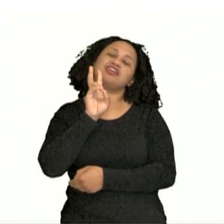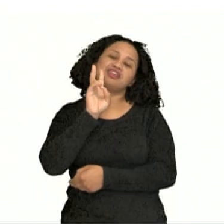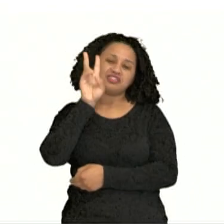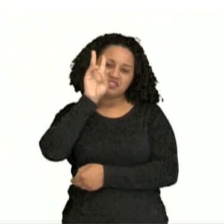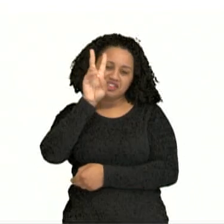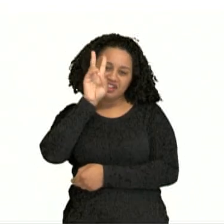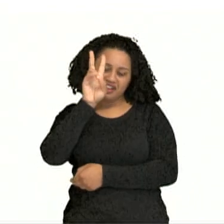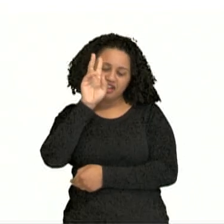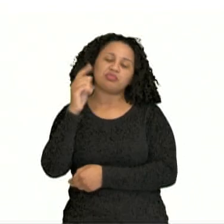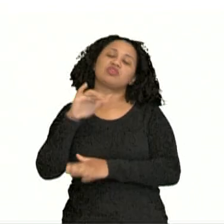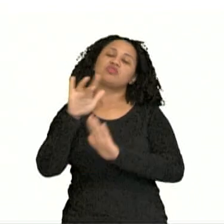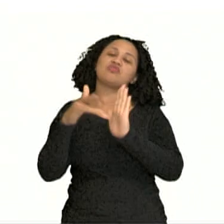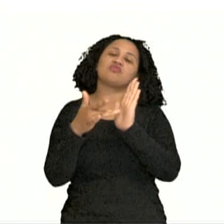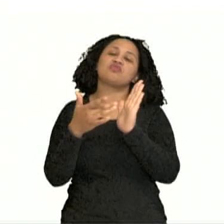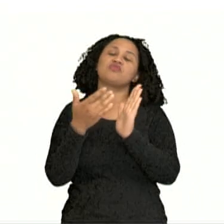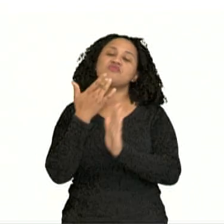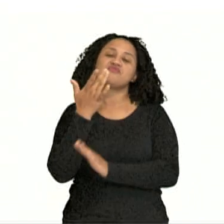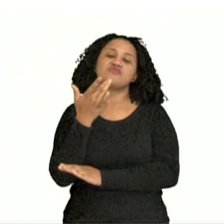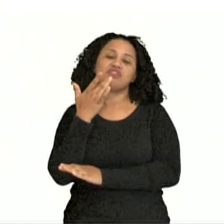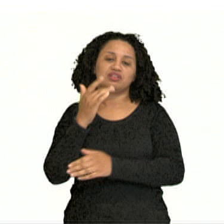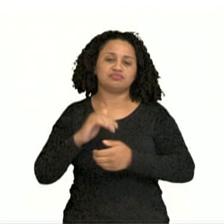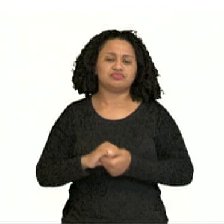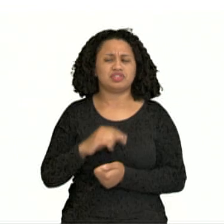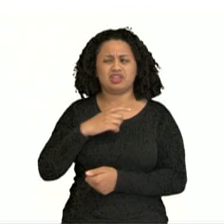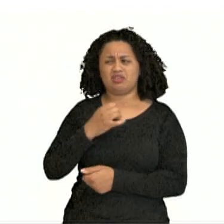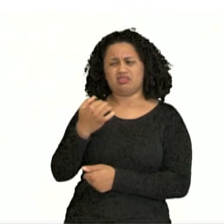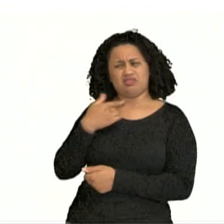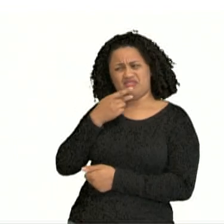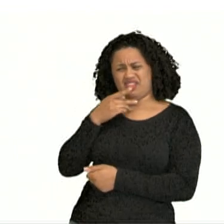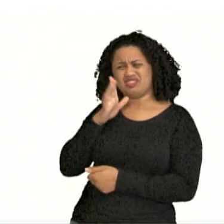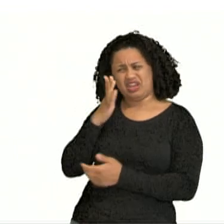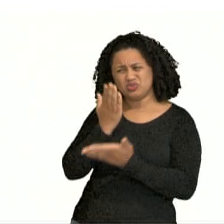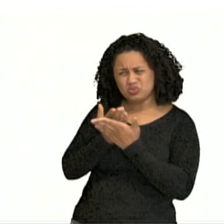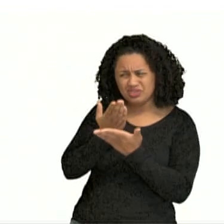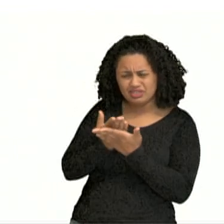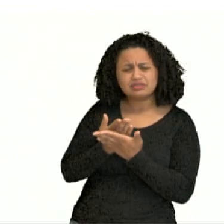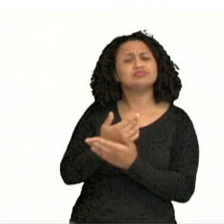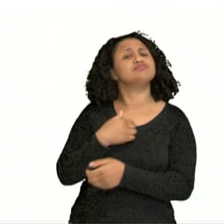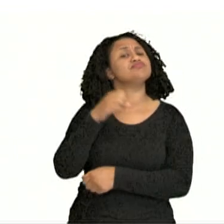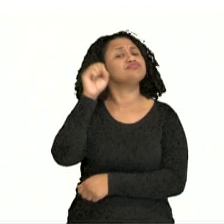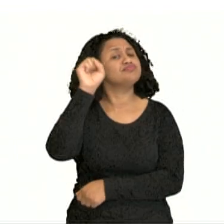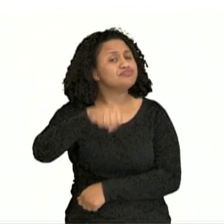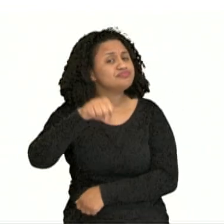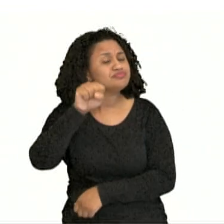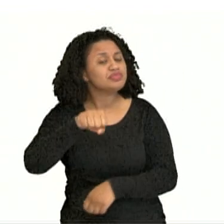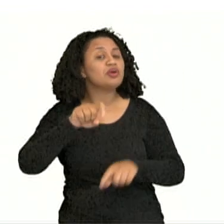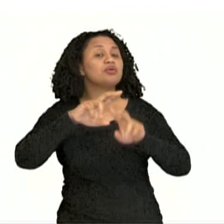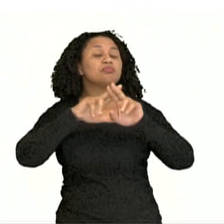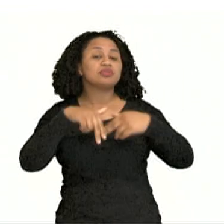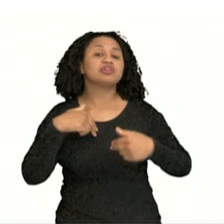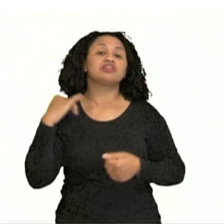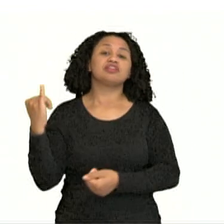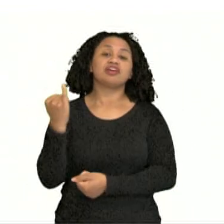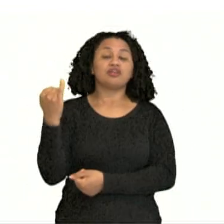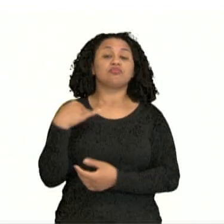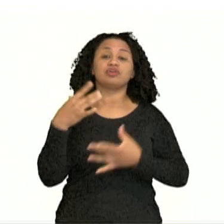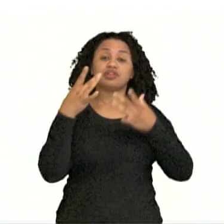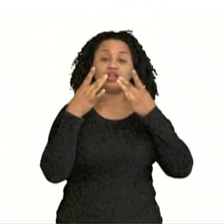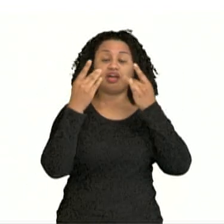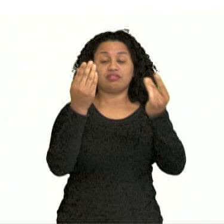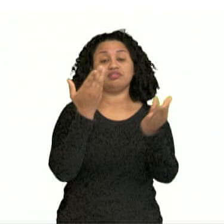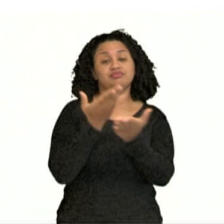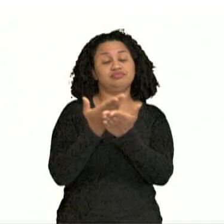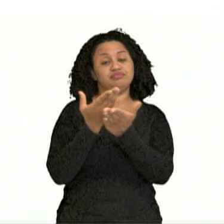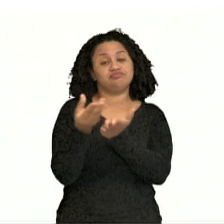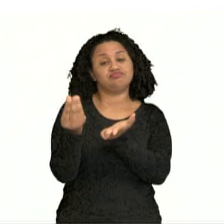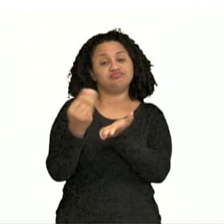Alguns de vocês podem se perguntar, nós vimos esses assuntos? Claro que vimos! Por isso é importante prestar atenção na aula